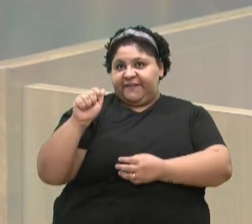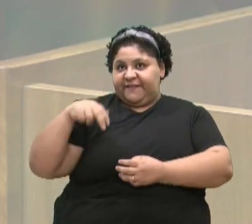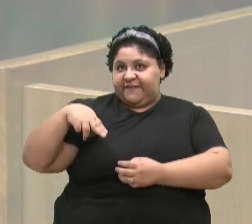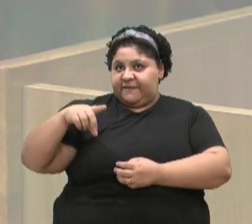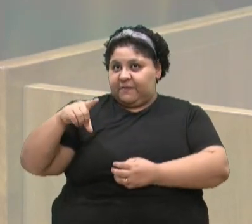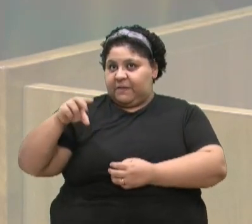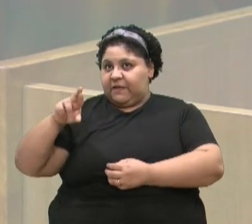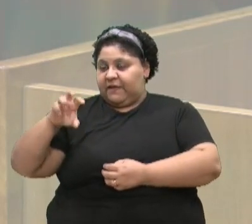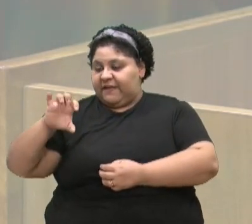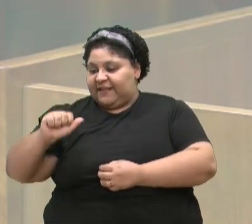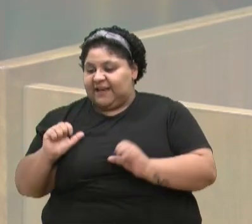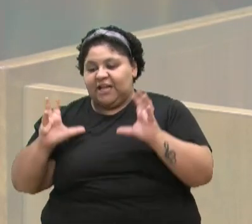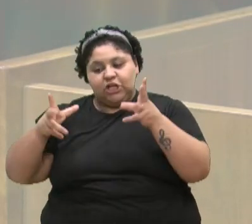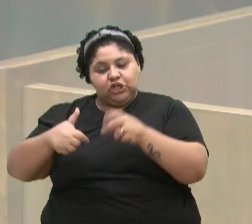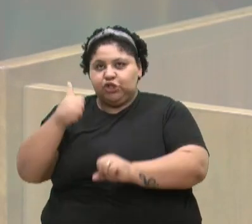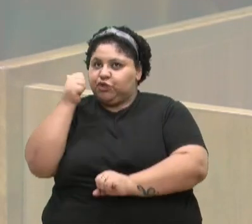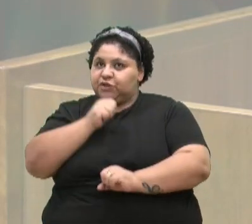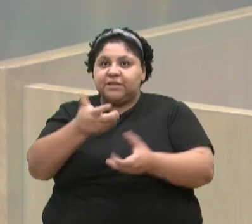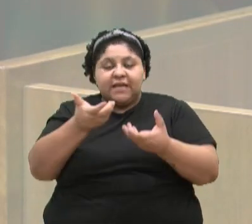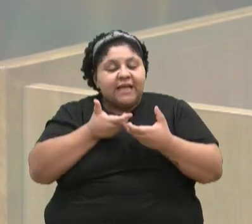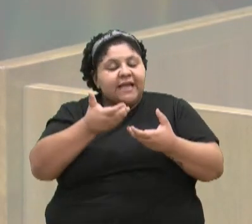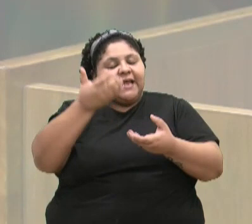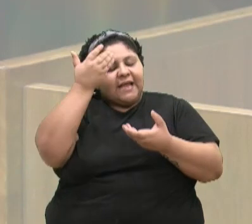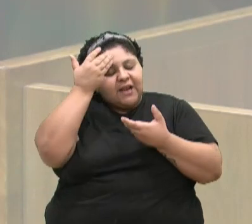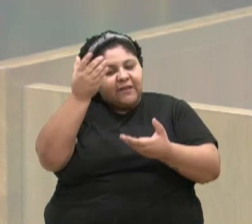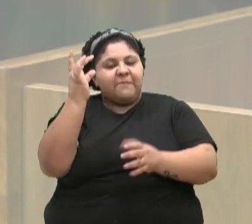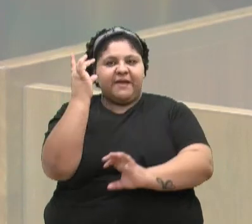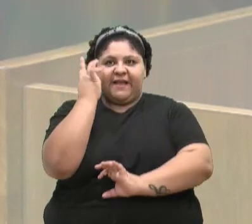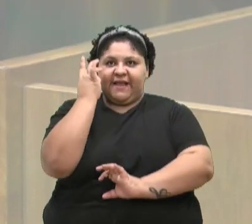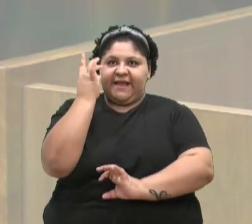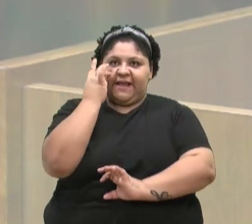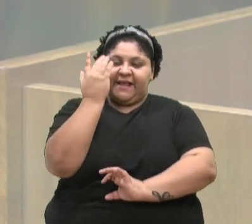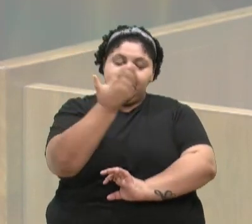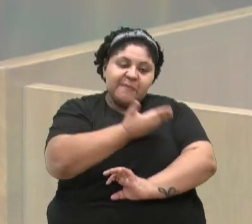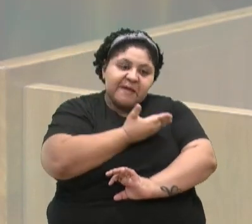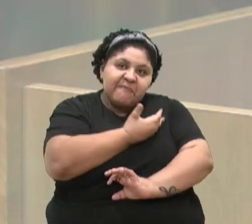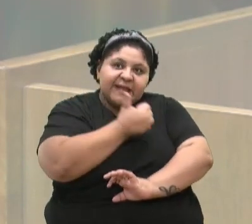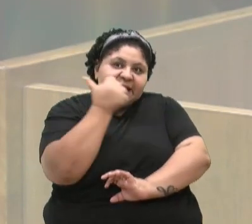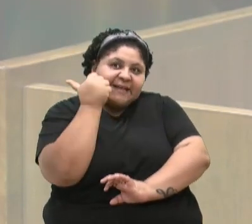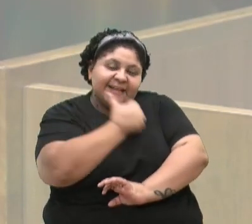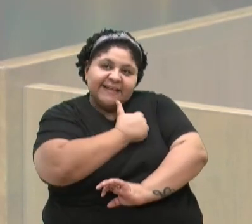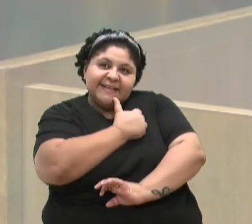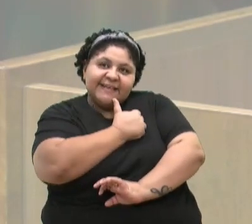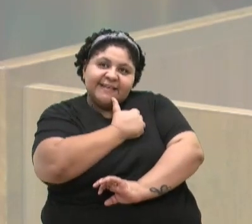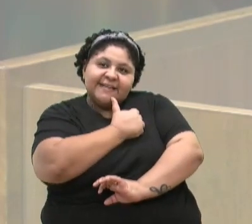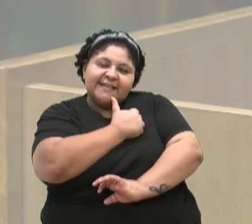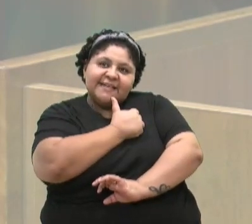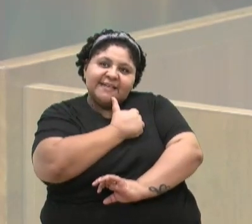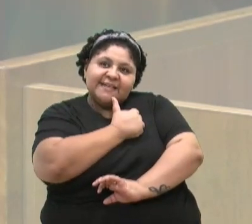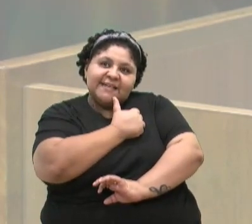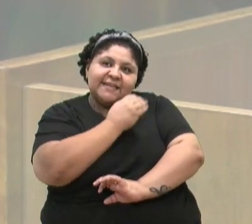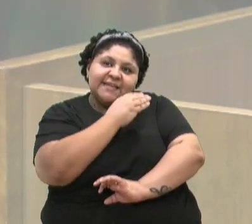as mulheres. Quero agradecer também a presença da minha amiga, da Anselme, a Maria, que